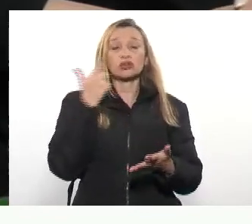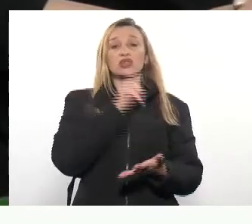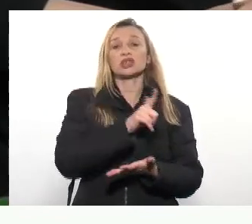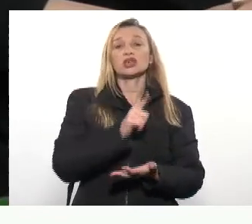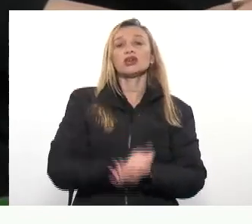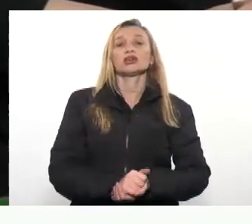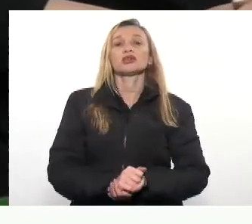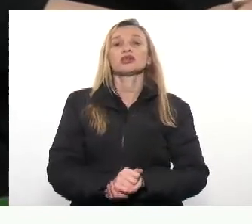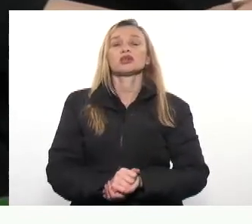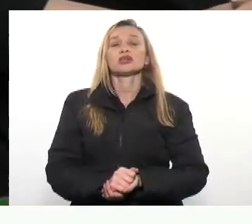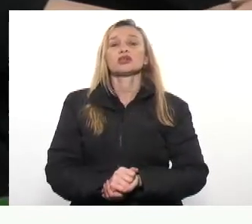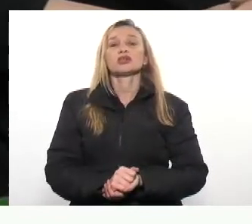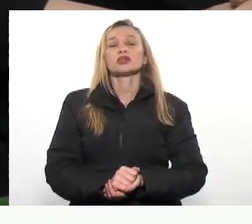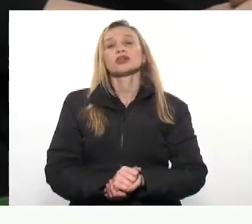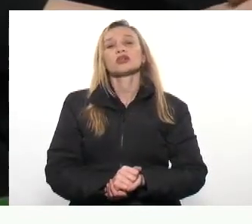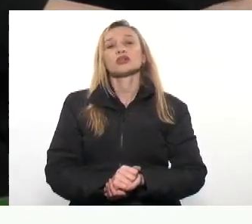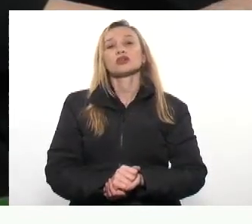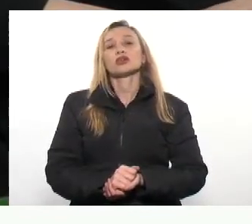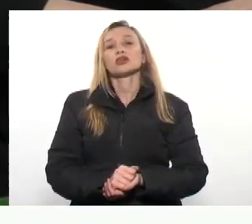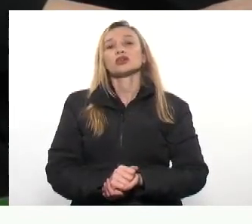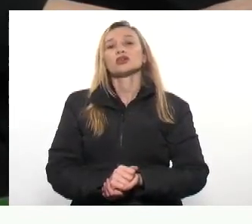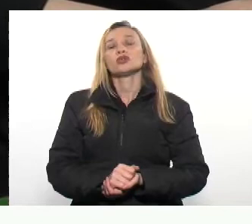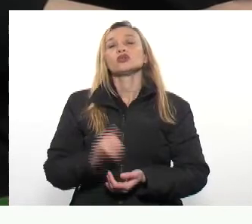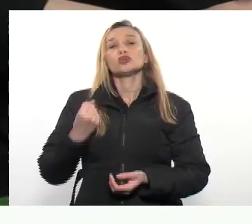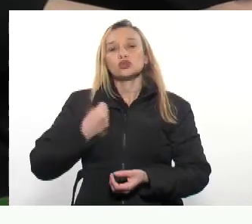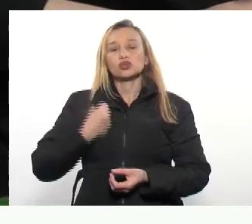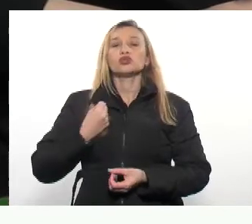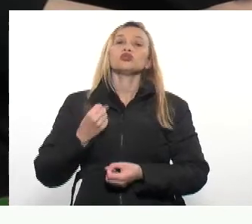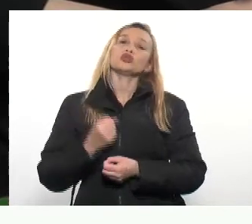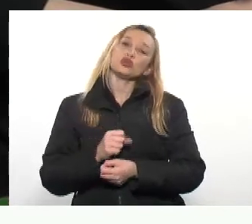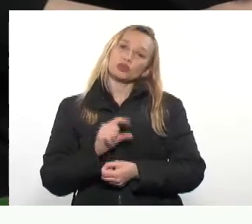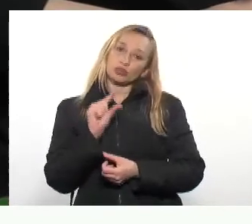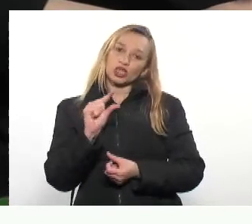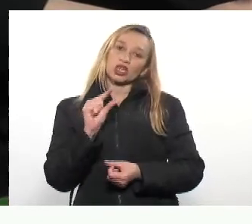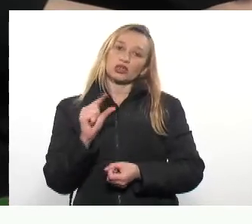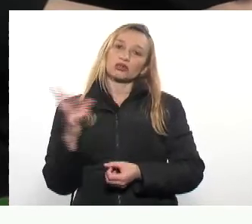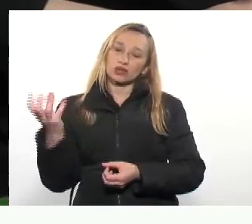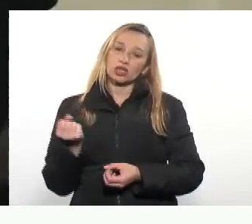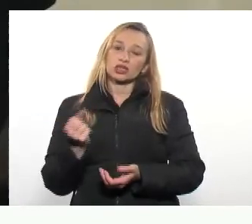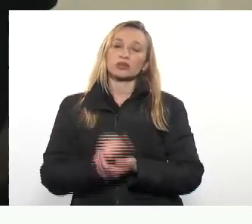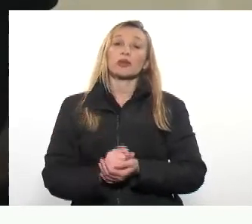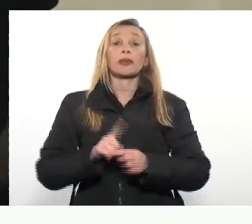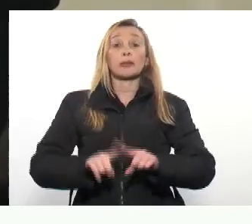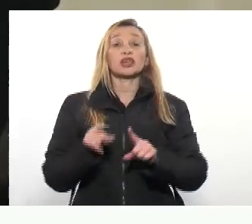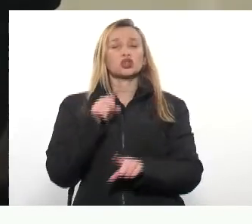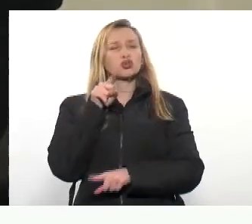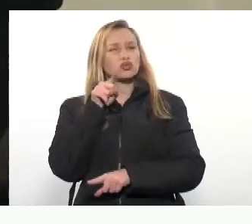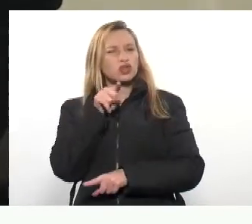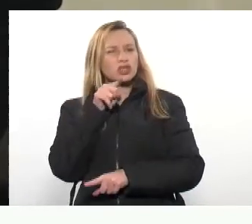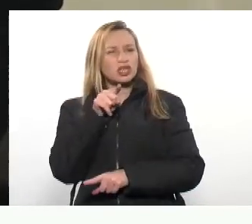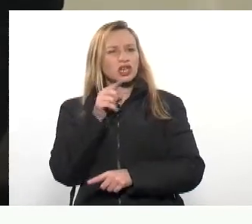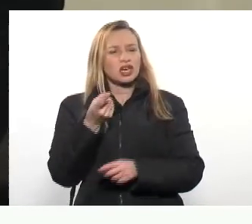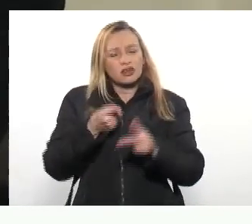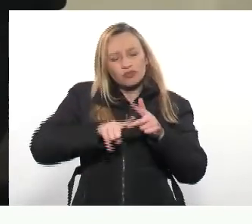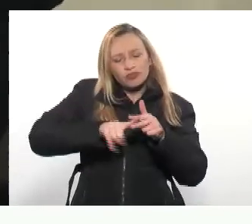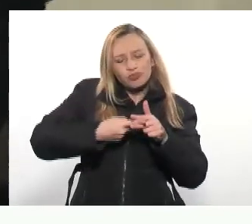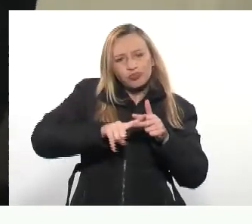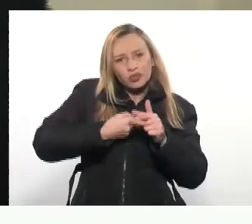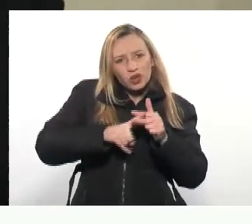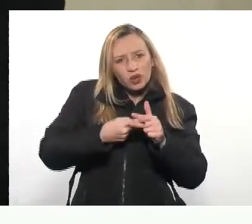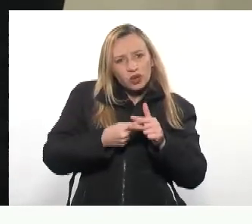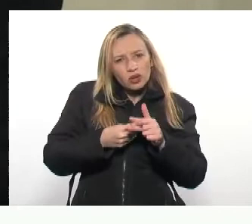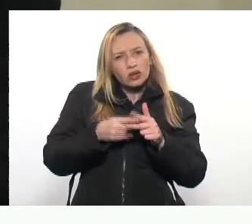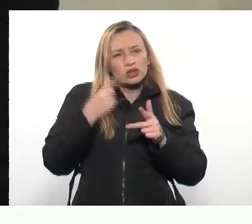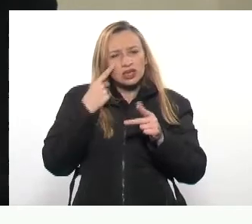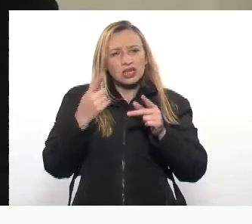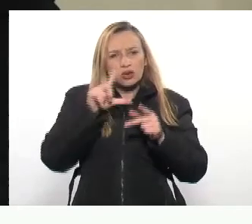se tudo correr bem, um aumento ainda que pequeno da arrecadação. Mas quando você que ajusta, você está